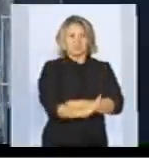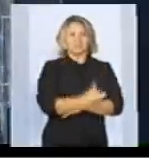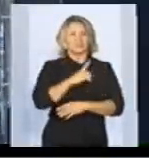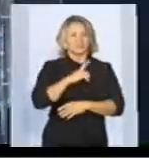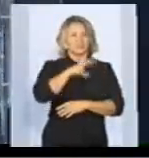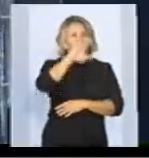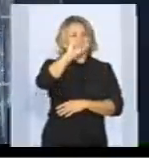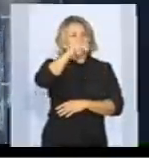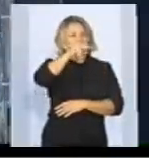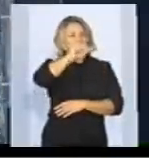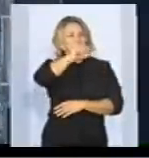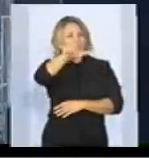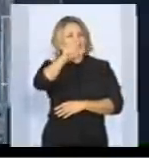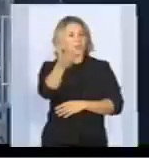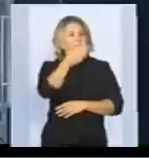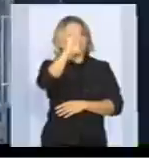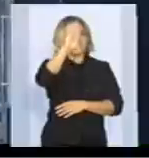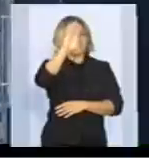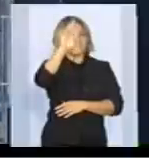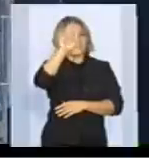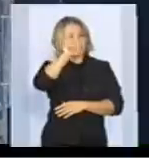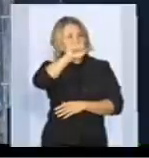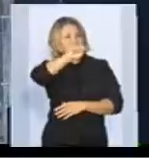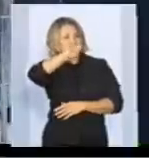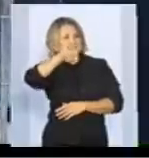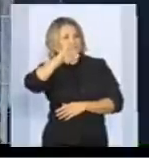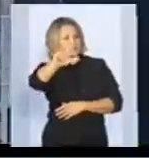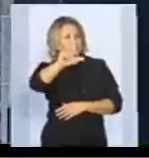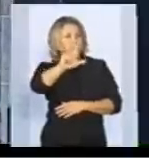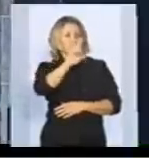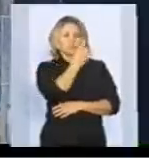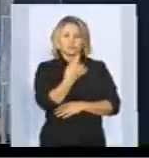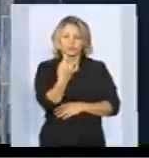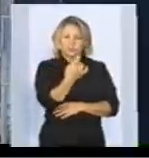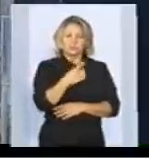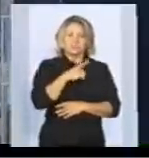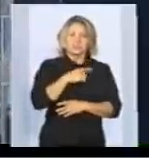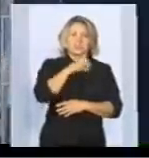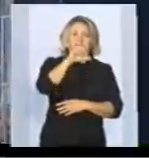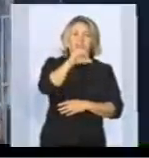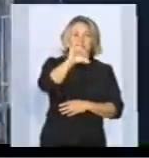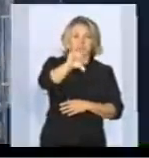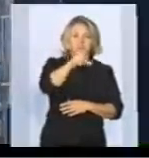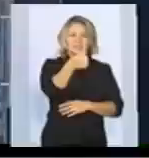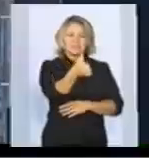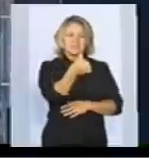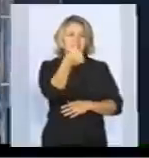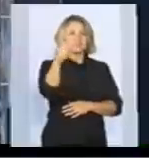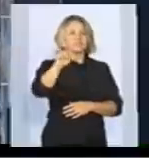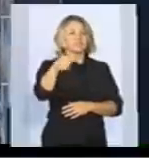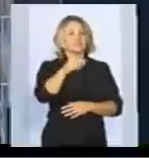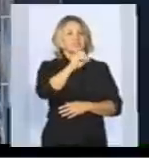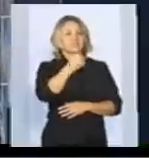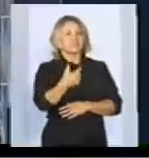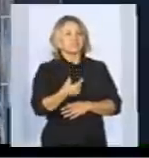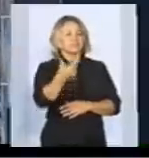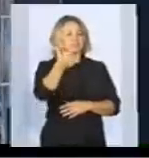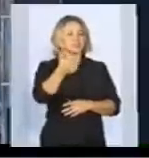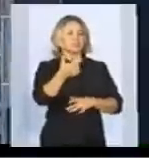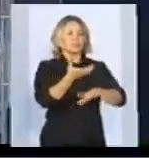Brasil como nós podemos ver aqui na nossa tabela que sozinho veicula 96,02 do conteúdo